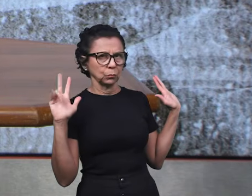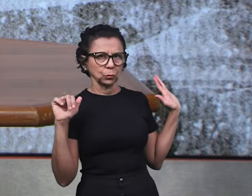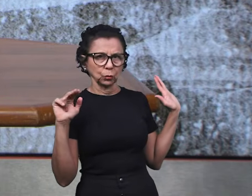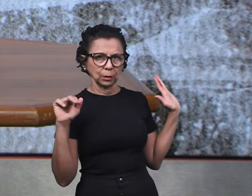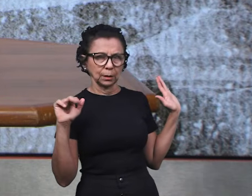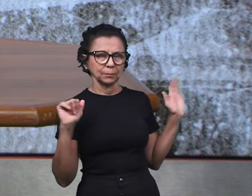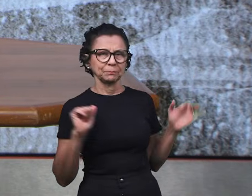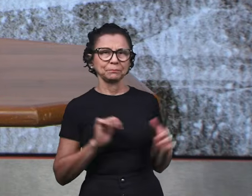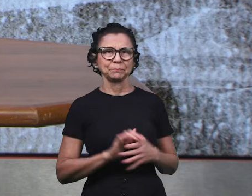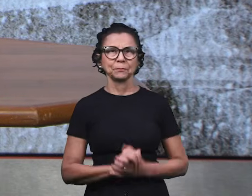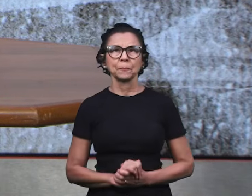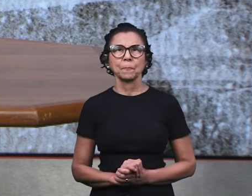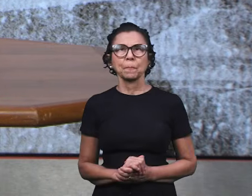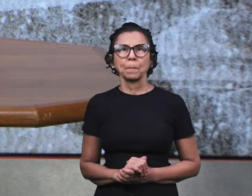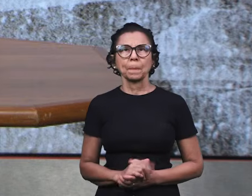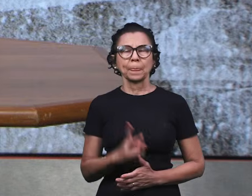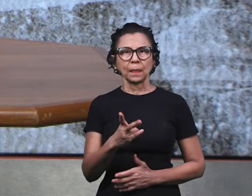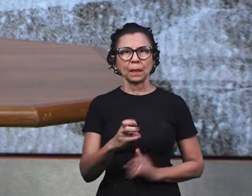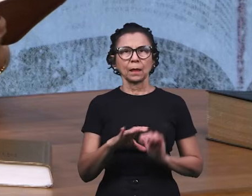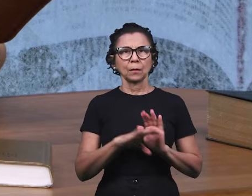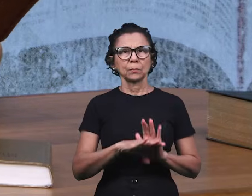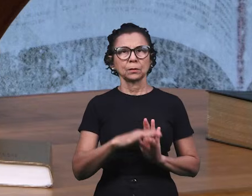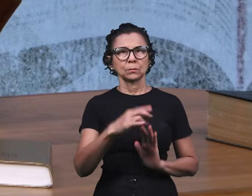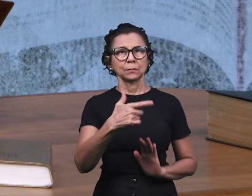Vamos prosseguir, capítulo 27.